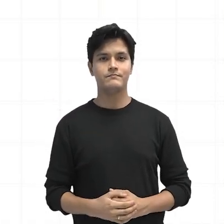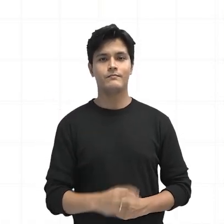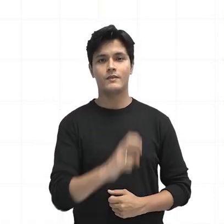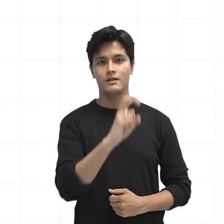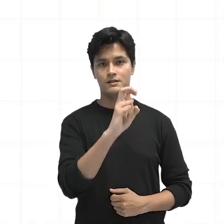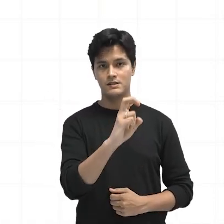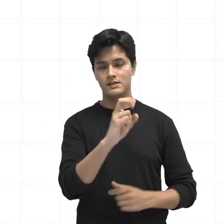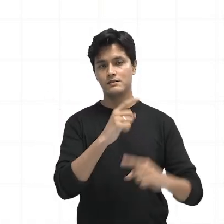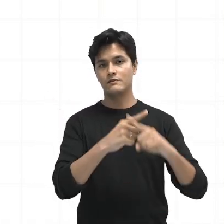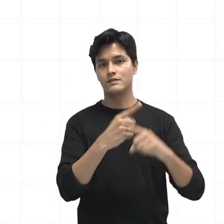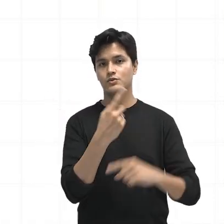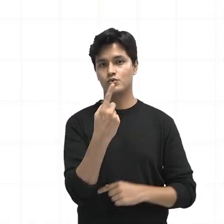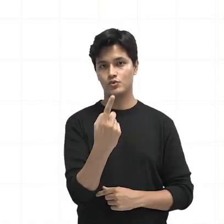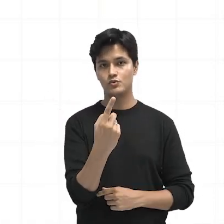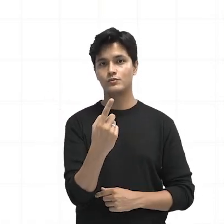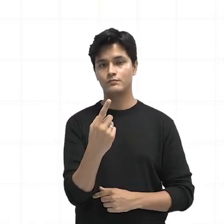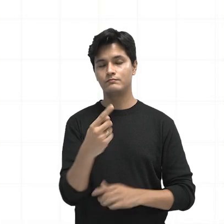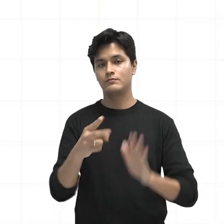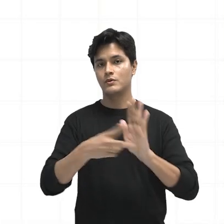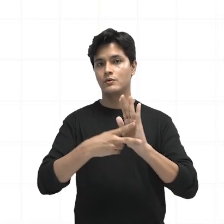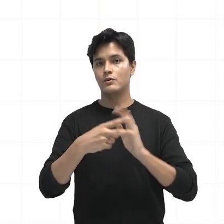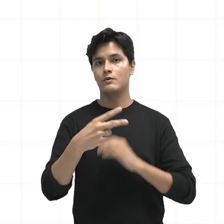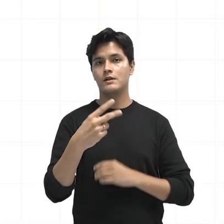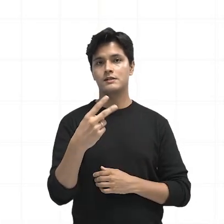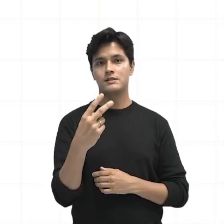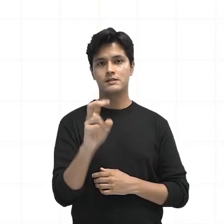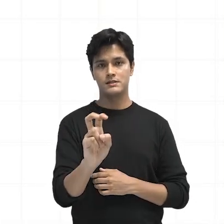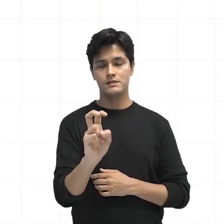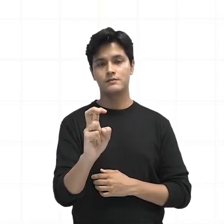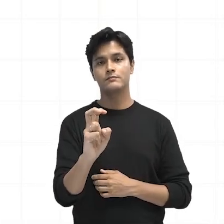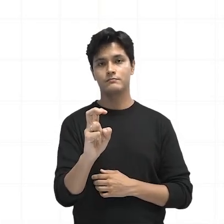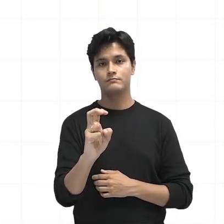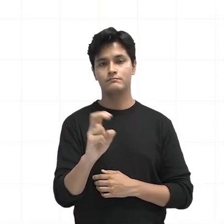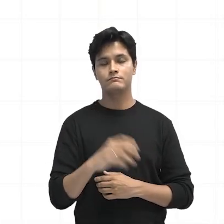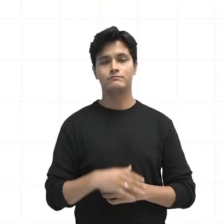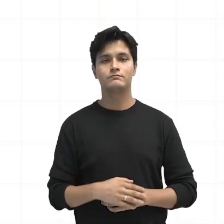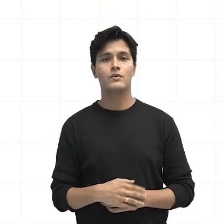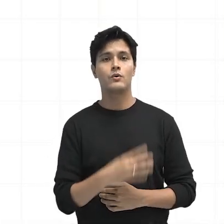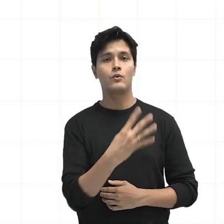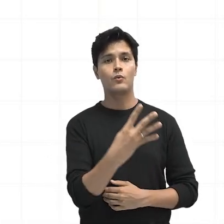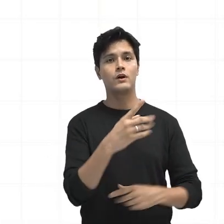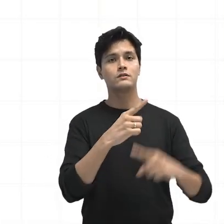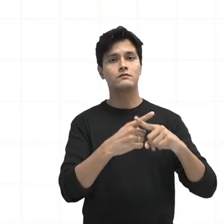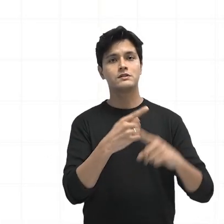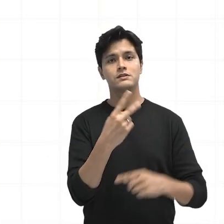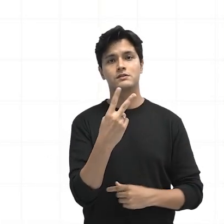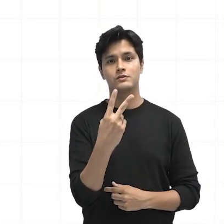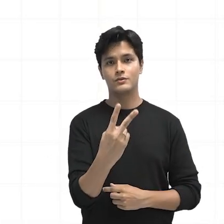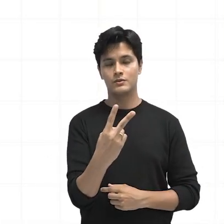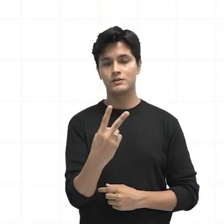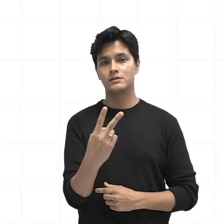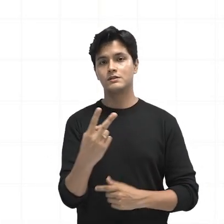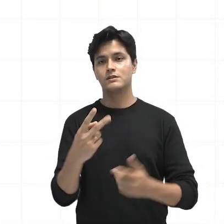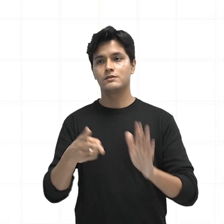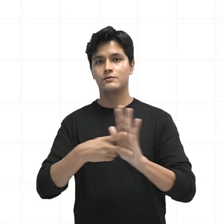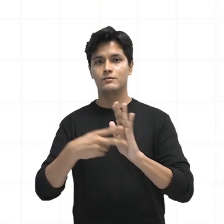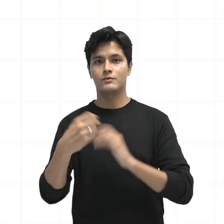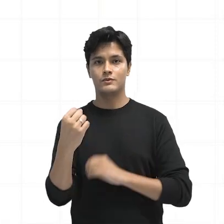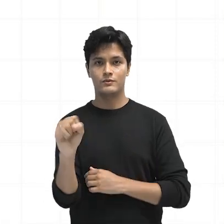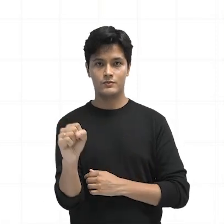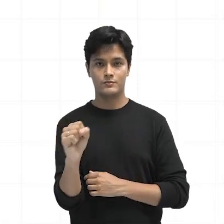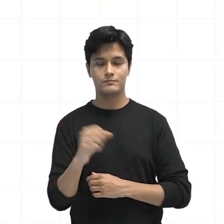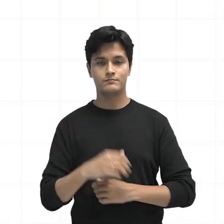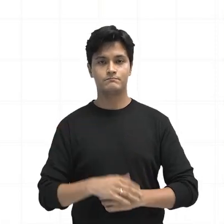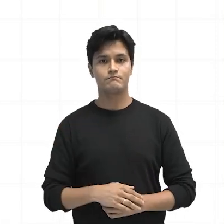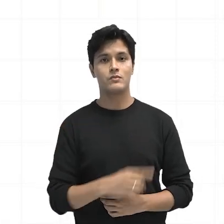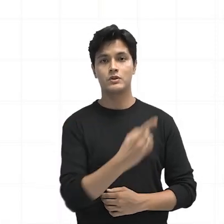5 vezes 1 é 5, mais 4 vezes 2, que é 8, mais 10